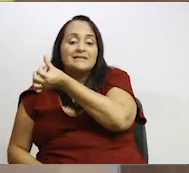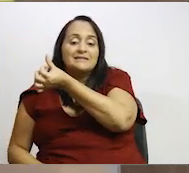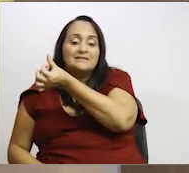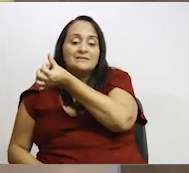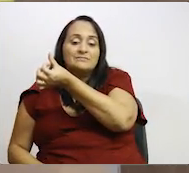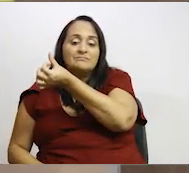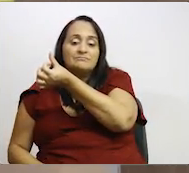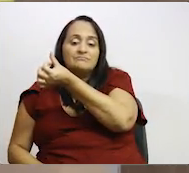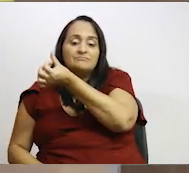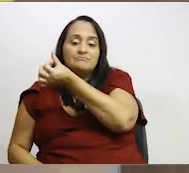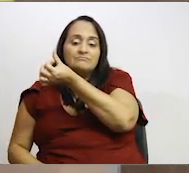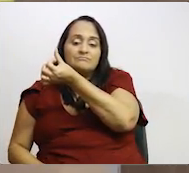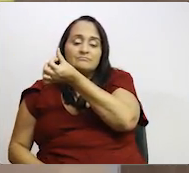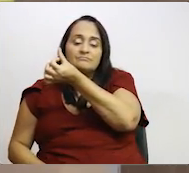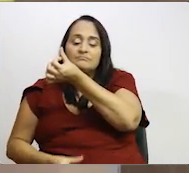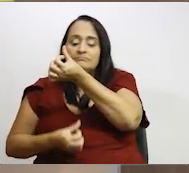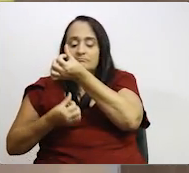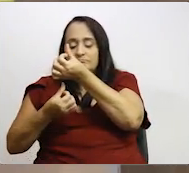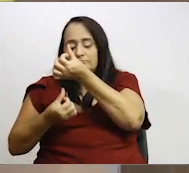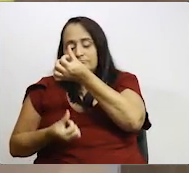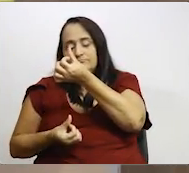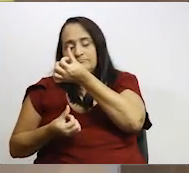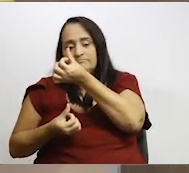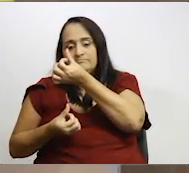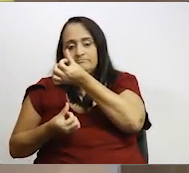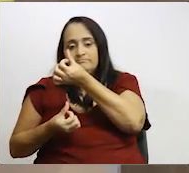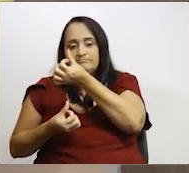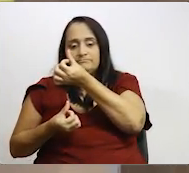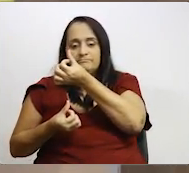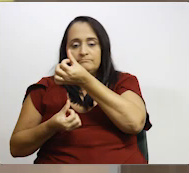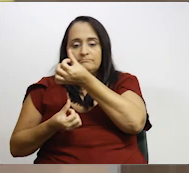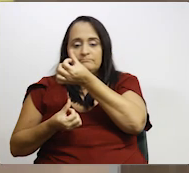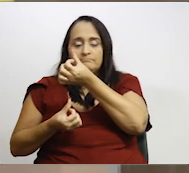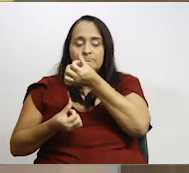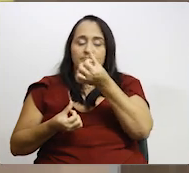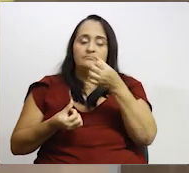O resultado dessa soma aqui dá